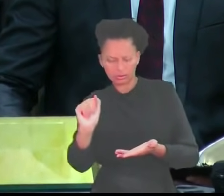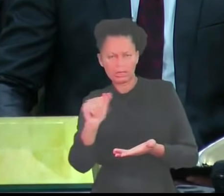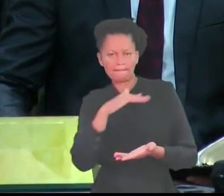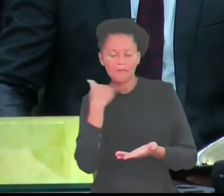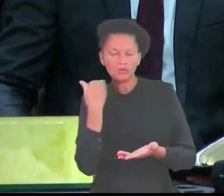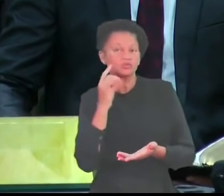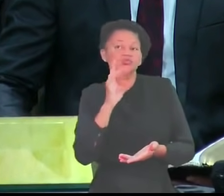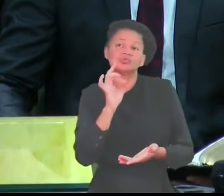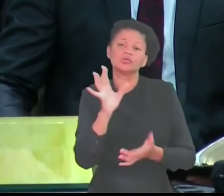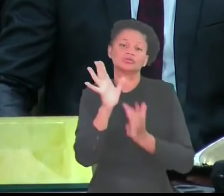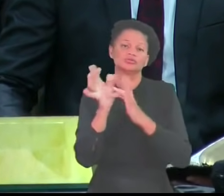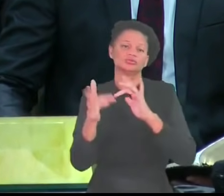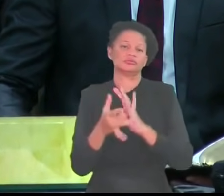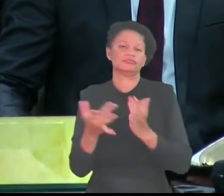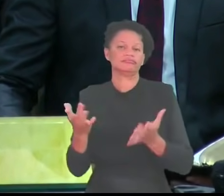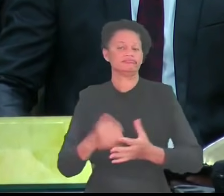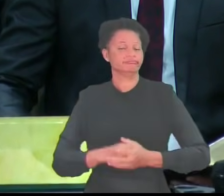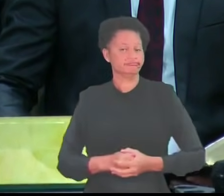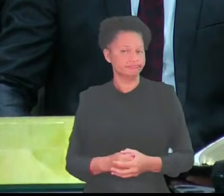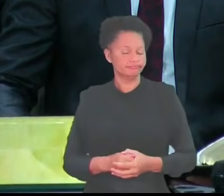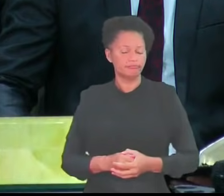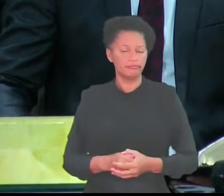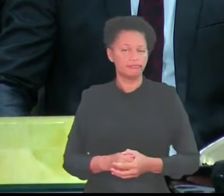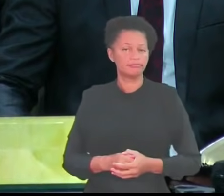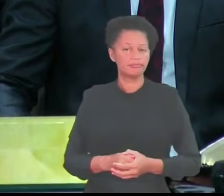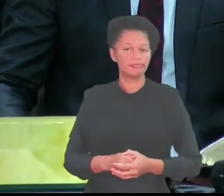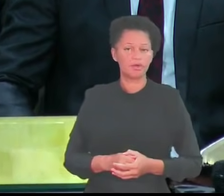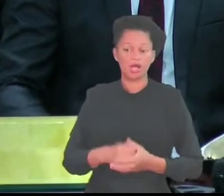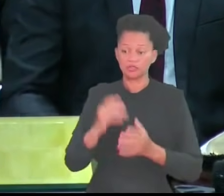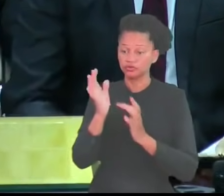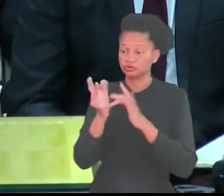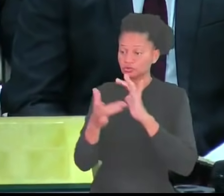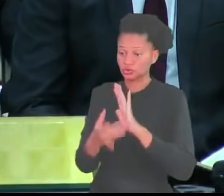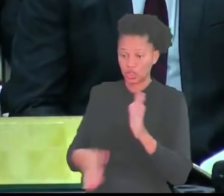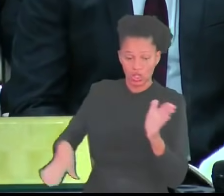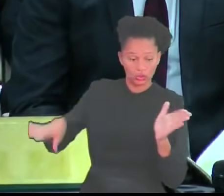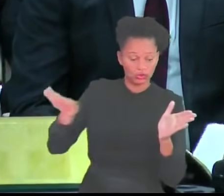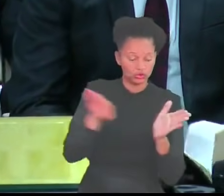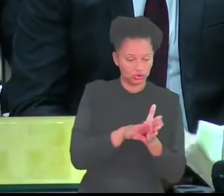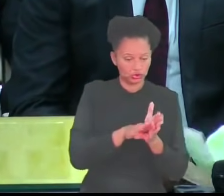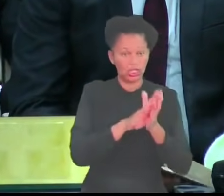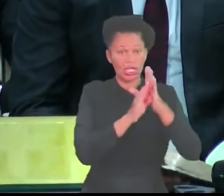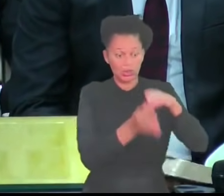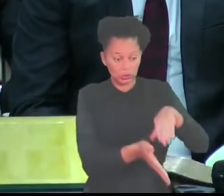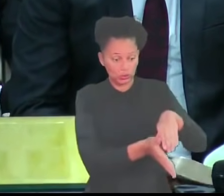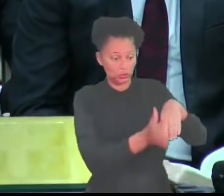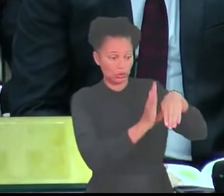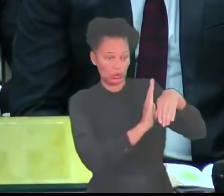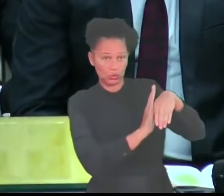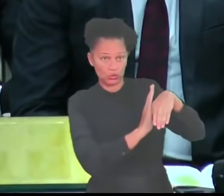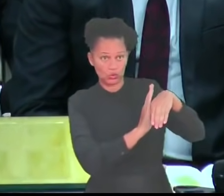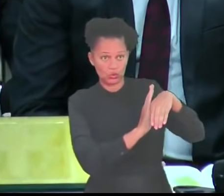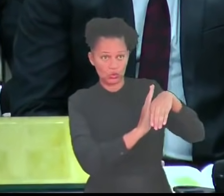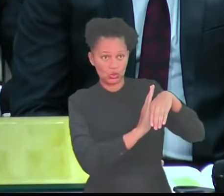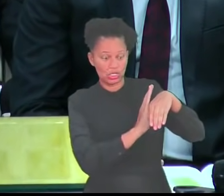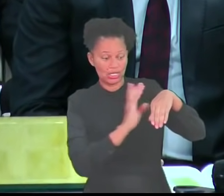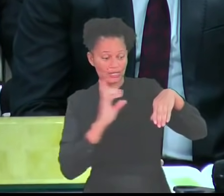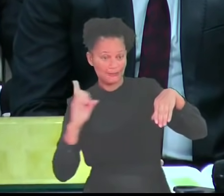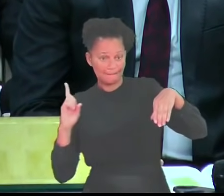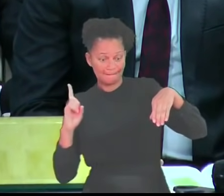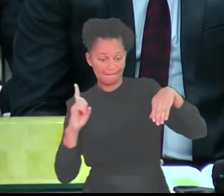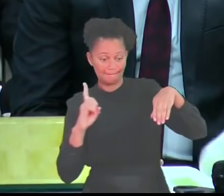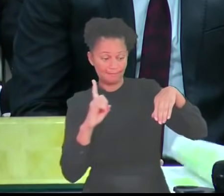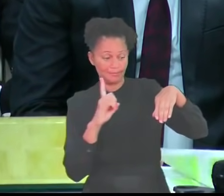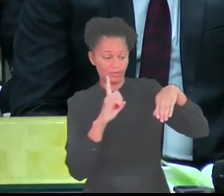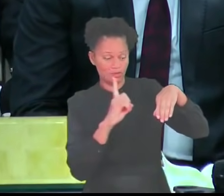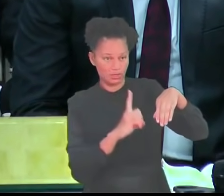Quem? Jesus. Aí Jesus chega na frente do túmulo e Jesus vai, ele